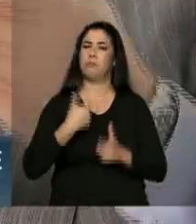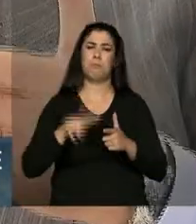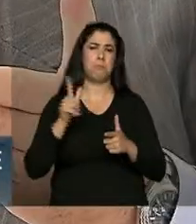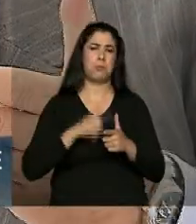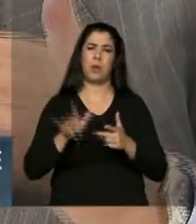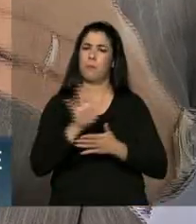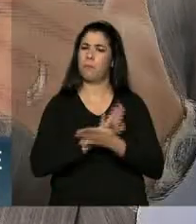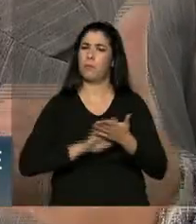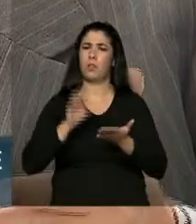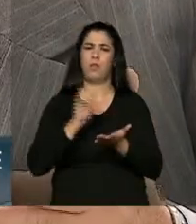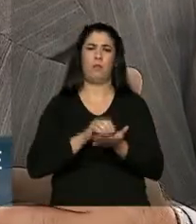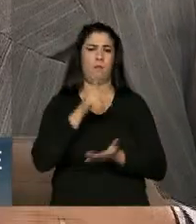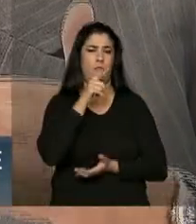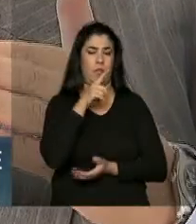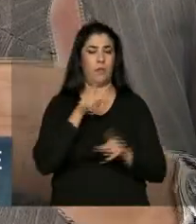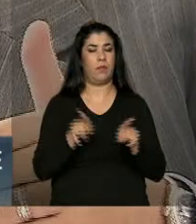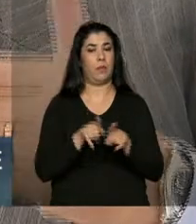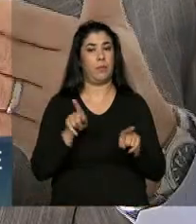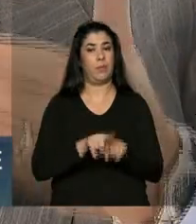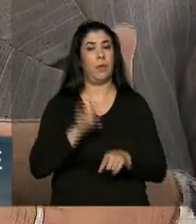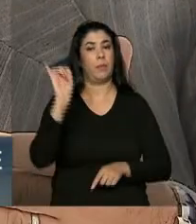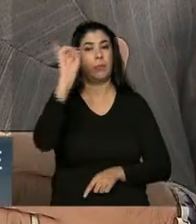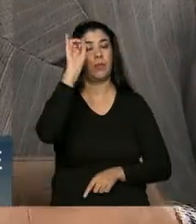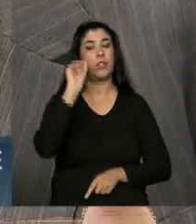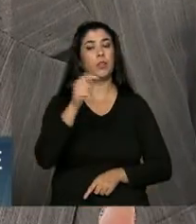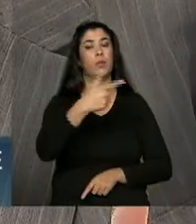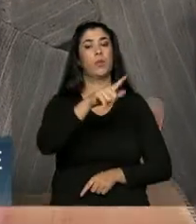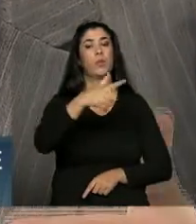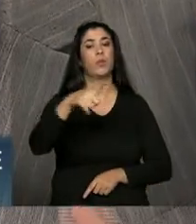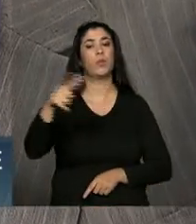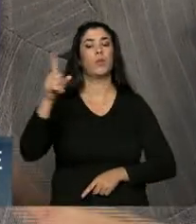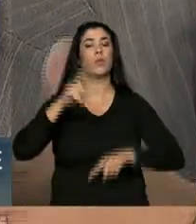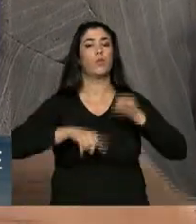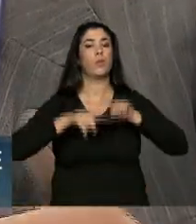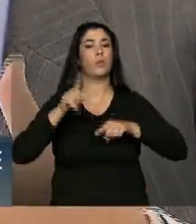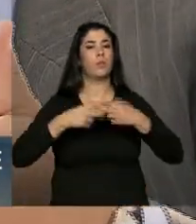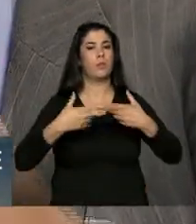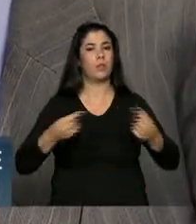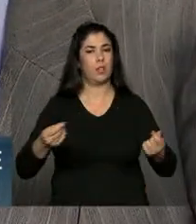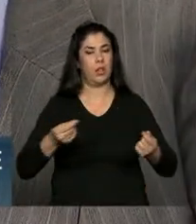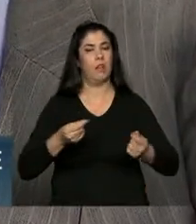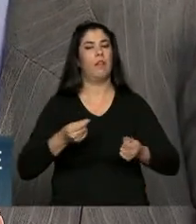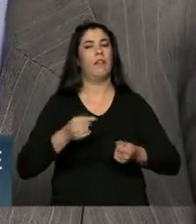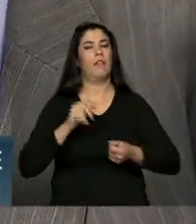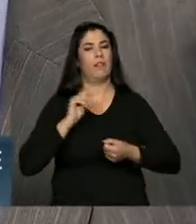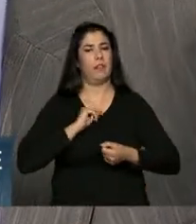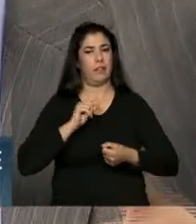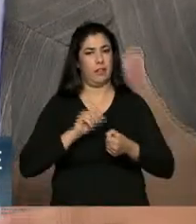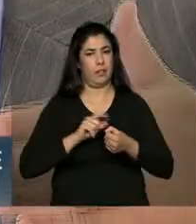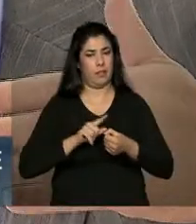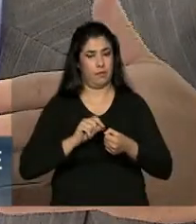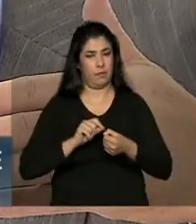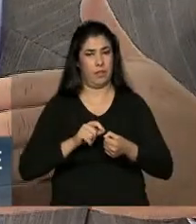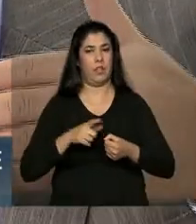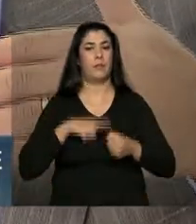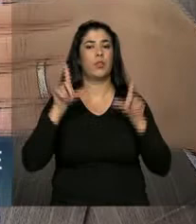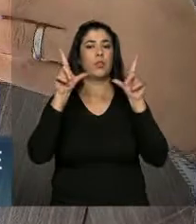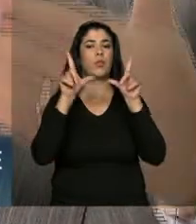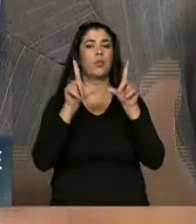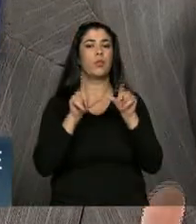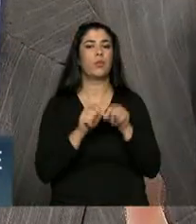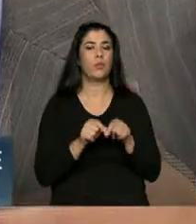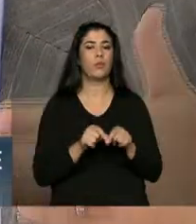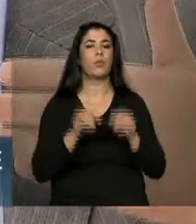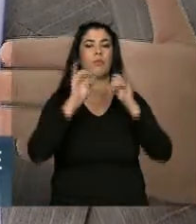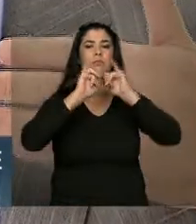racionamento além do que é importante dizer que todas as medidas para redução do consumo de energia de forma